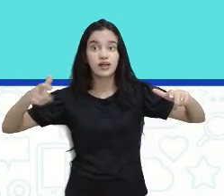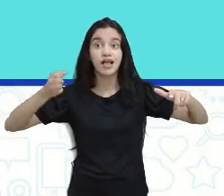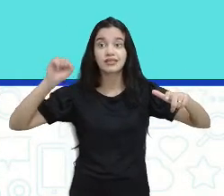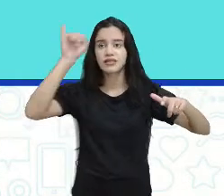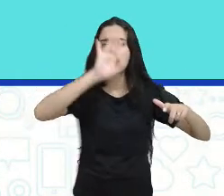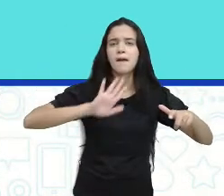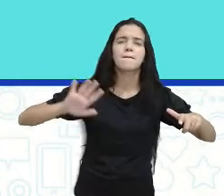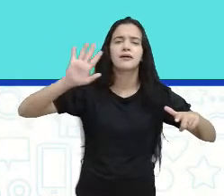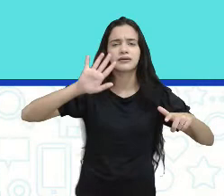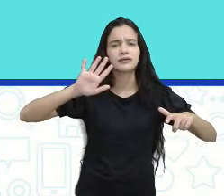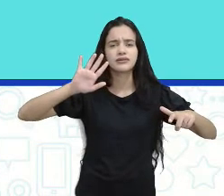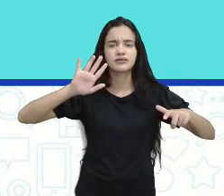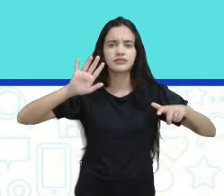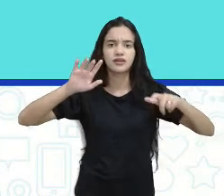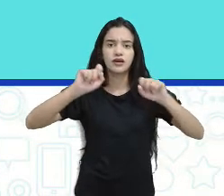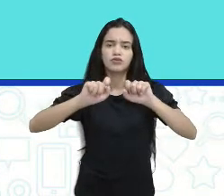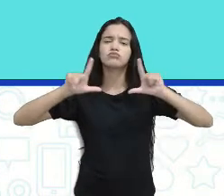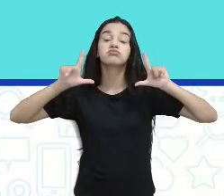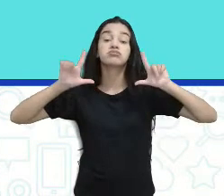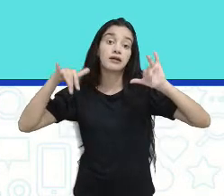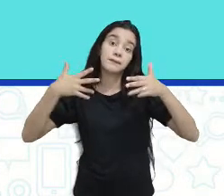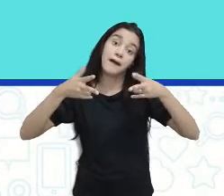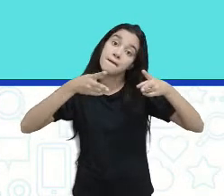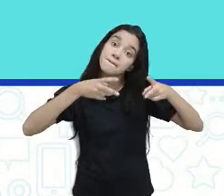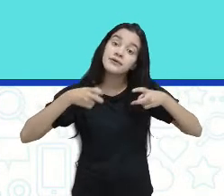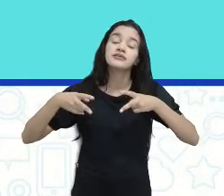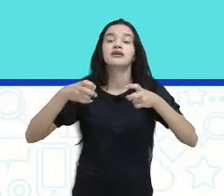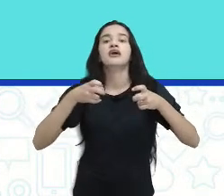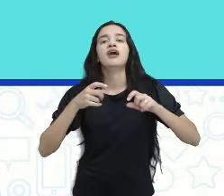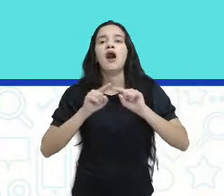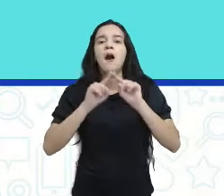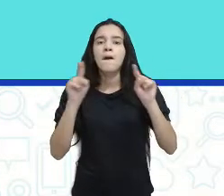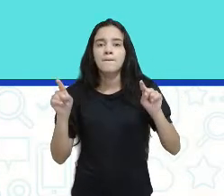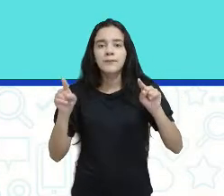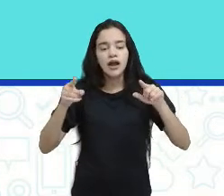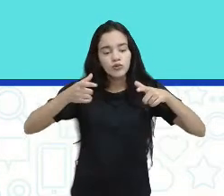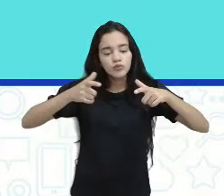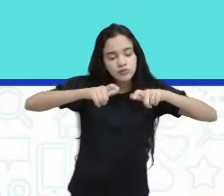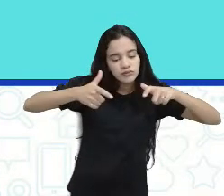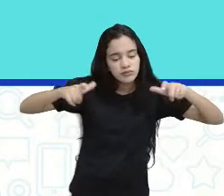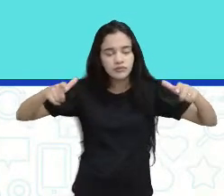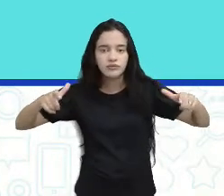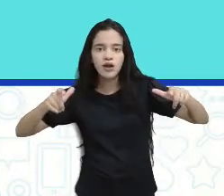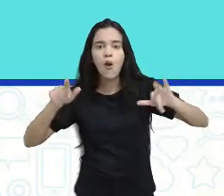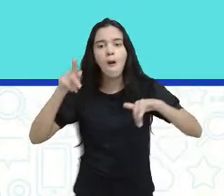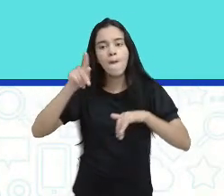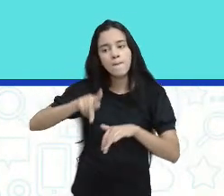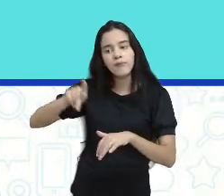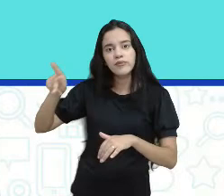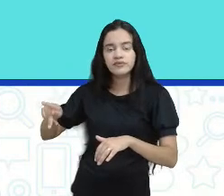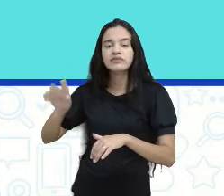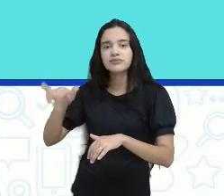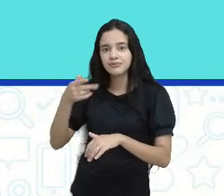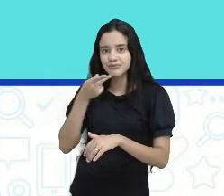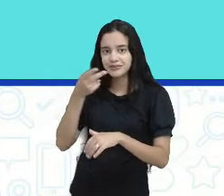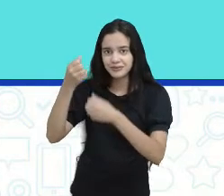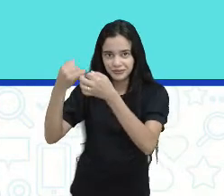imagem não dá para perceber tanto, talvez, mas o quanto ela é larga também, né, como o professor Ricardinho